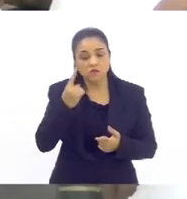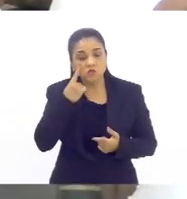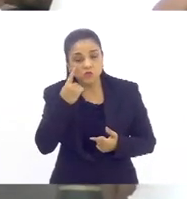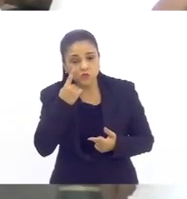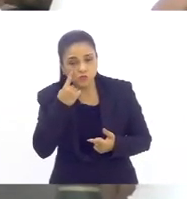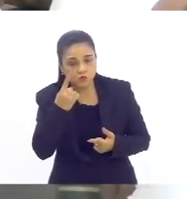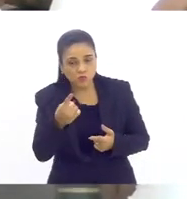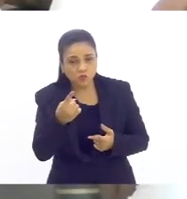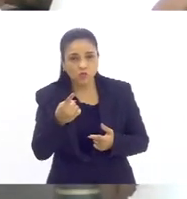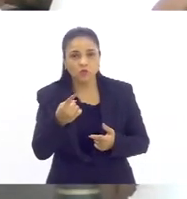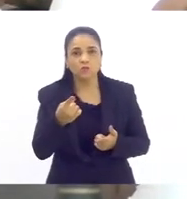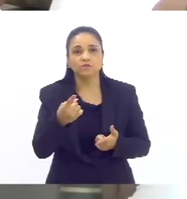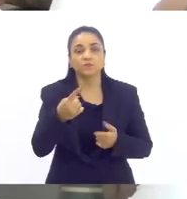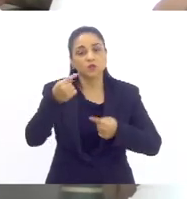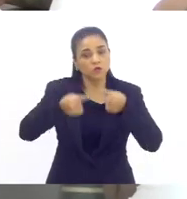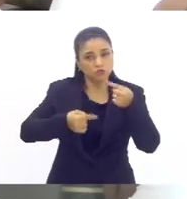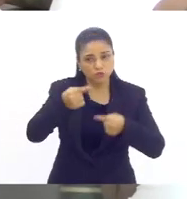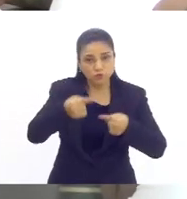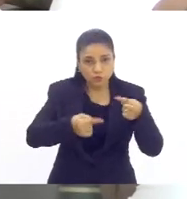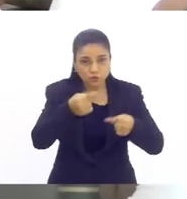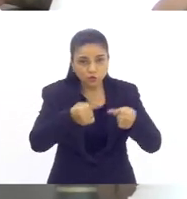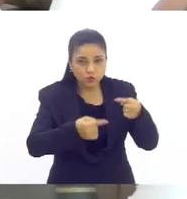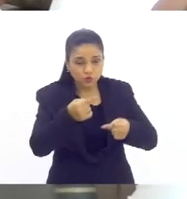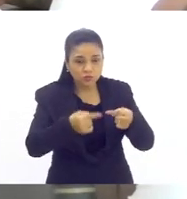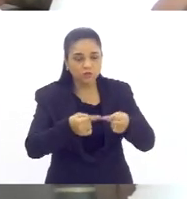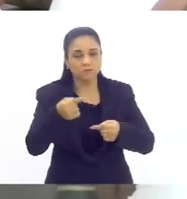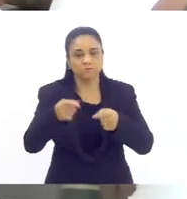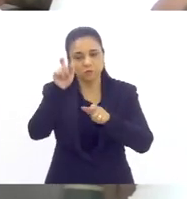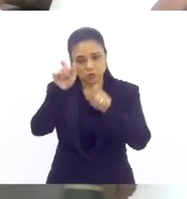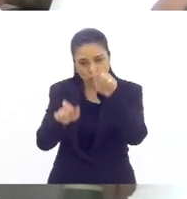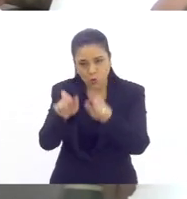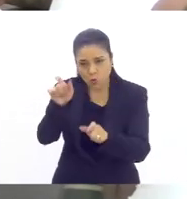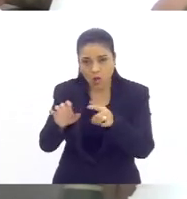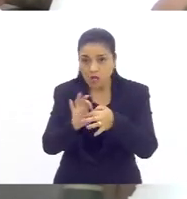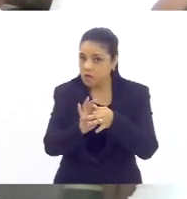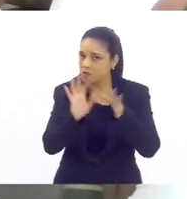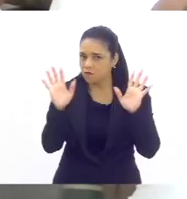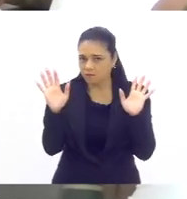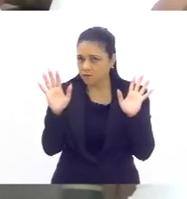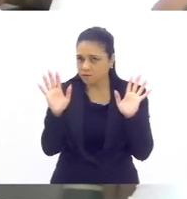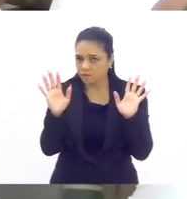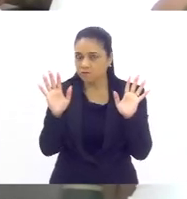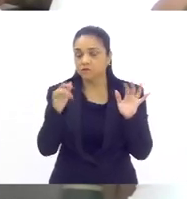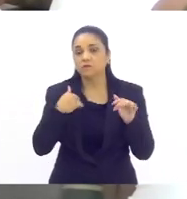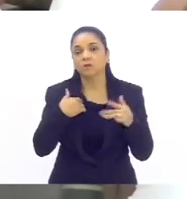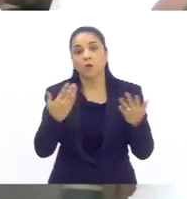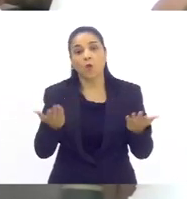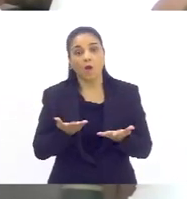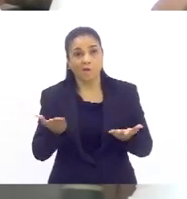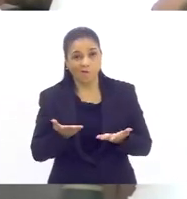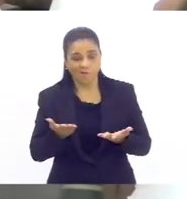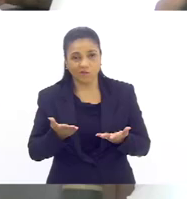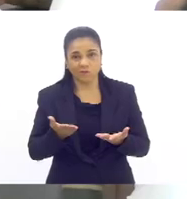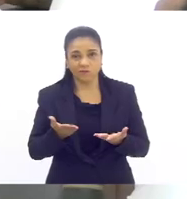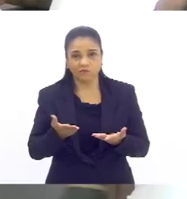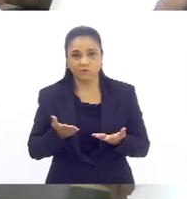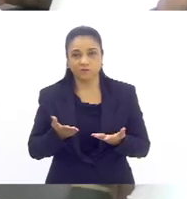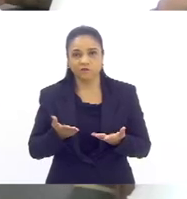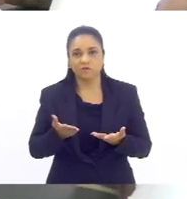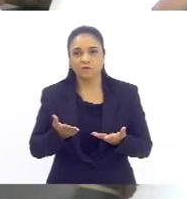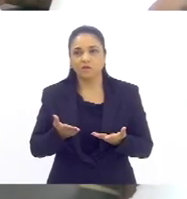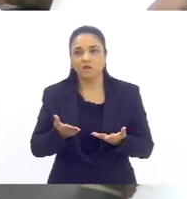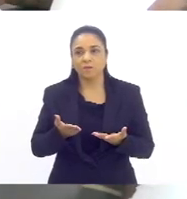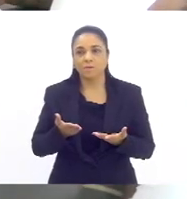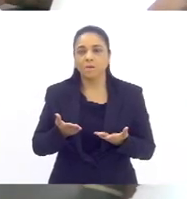o olho em cima Então a gente vai discutir isso as pessoas são livres vão falar o seu tema qual é que a nossa situação agora devem ser